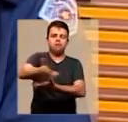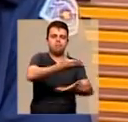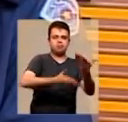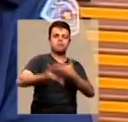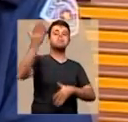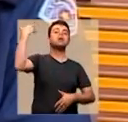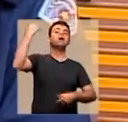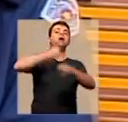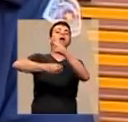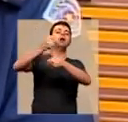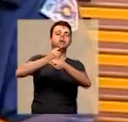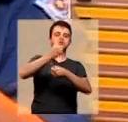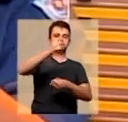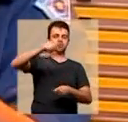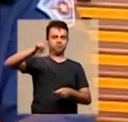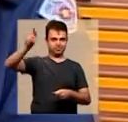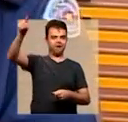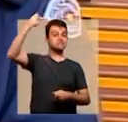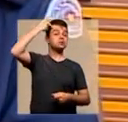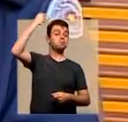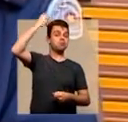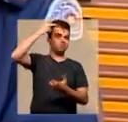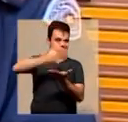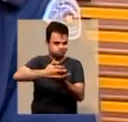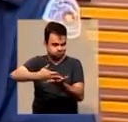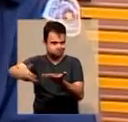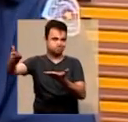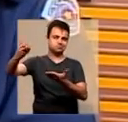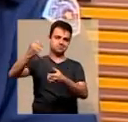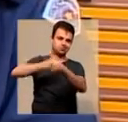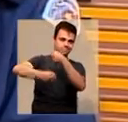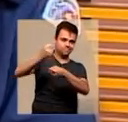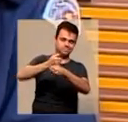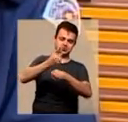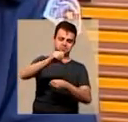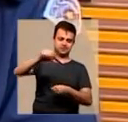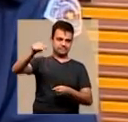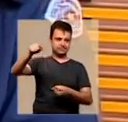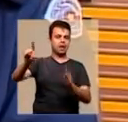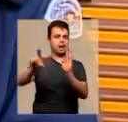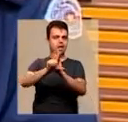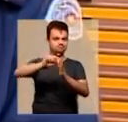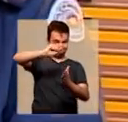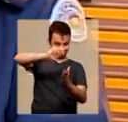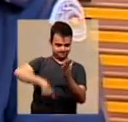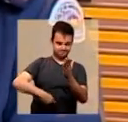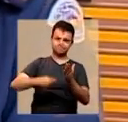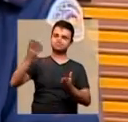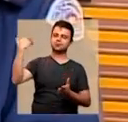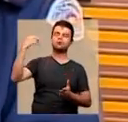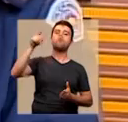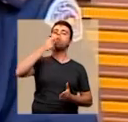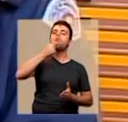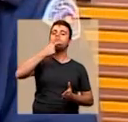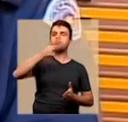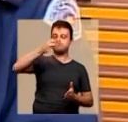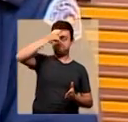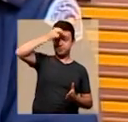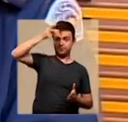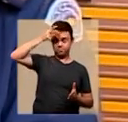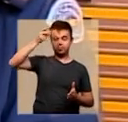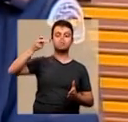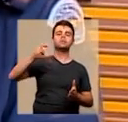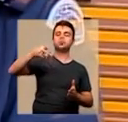na Prefeitura de São Paulo na década de 90, em 1997, foi uma lei municipal, na época o prefeito era o Celso Pita,